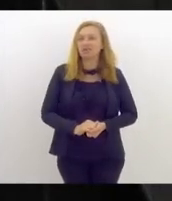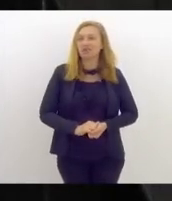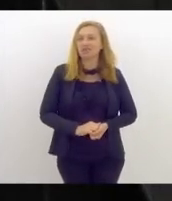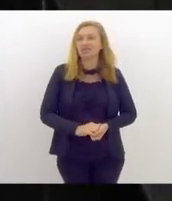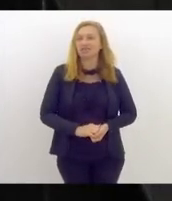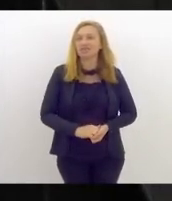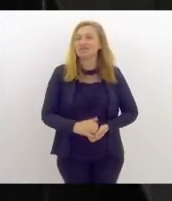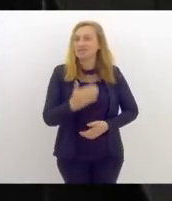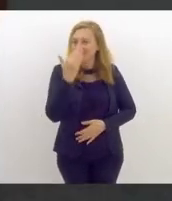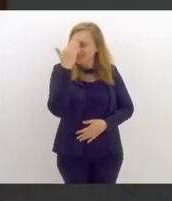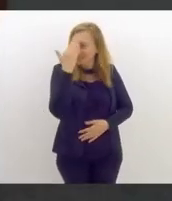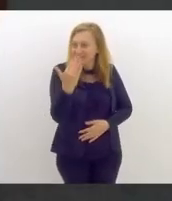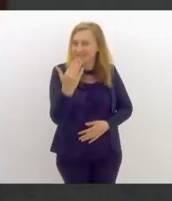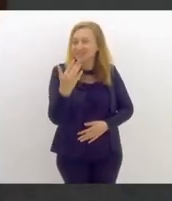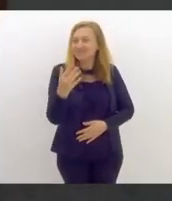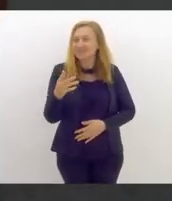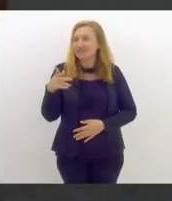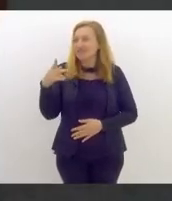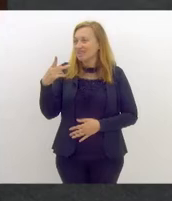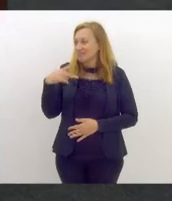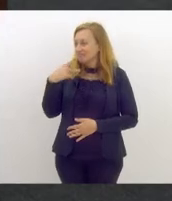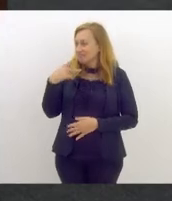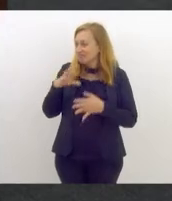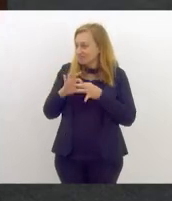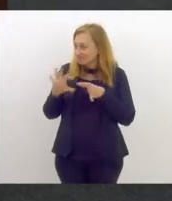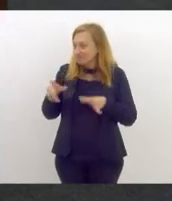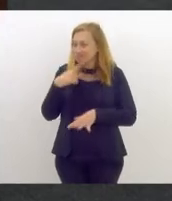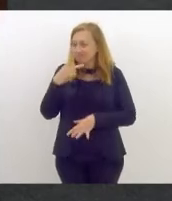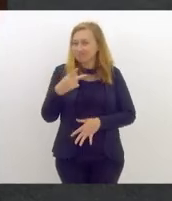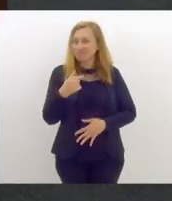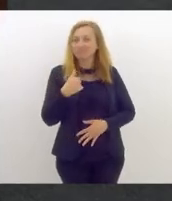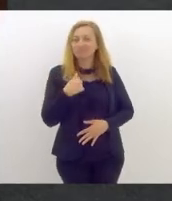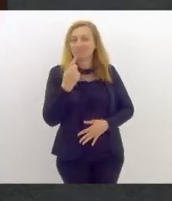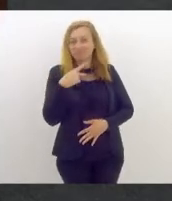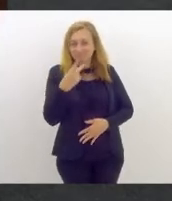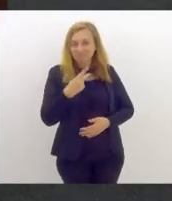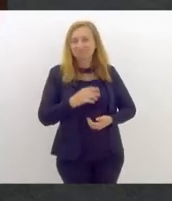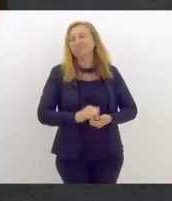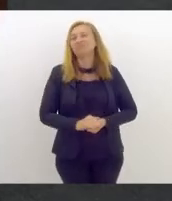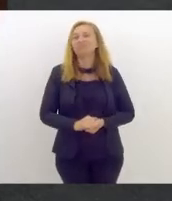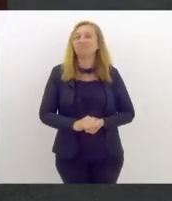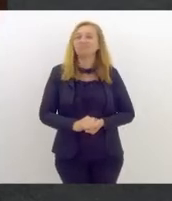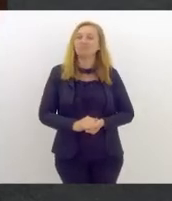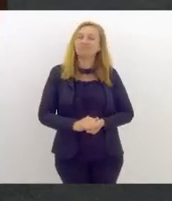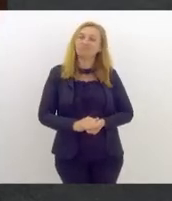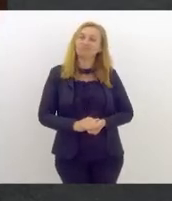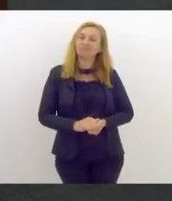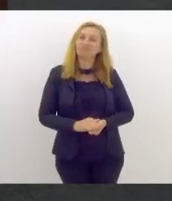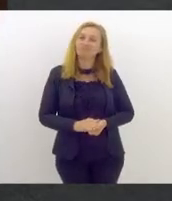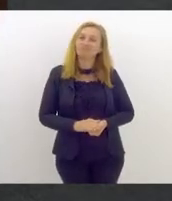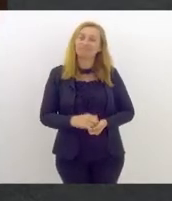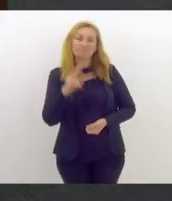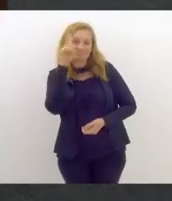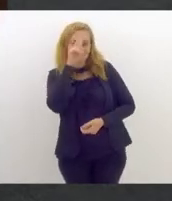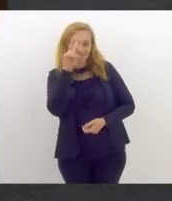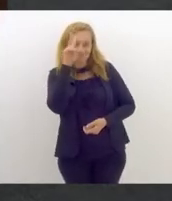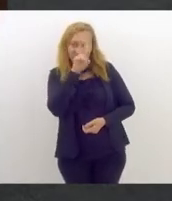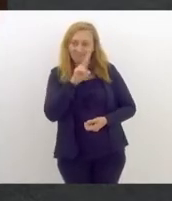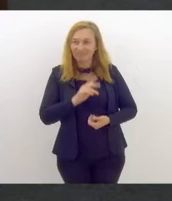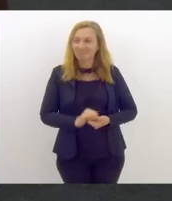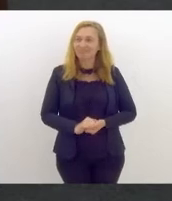agradecendo a parte de vossa excelência é que quando eu discursava e lembrava